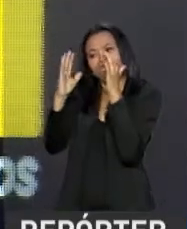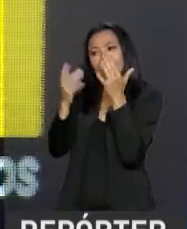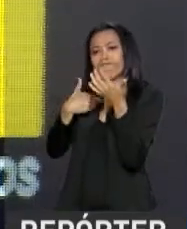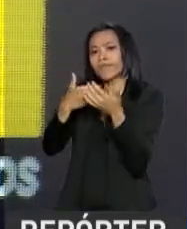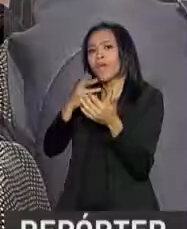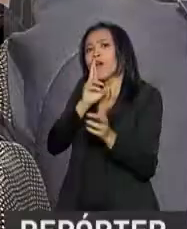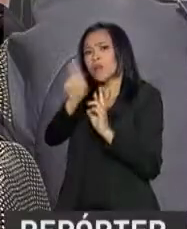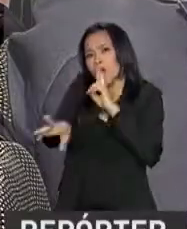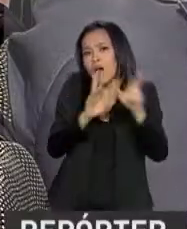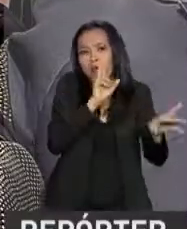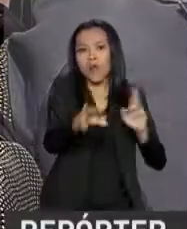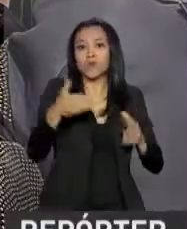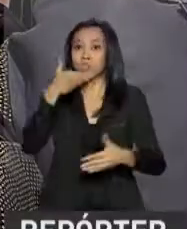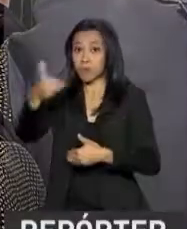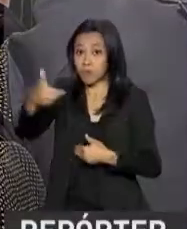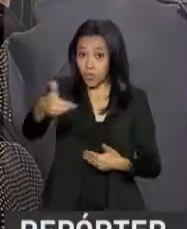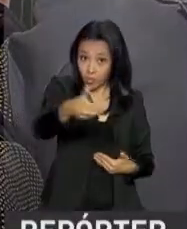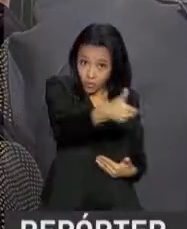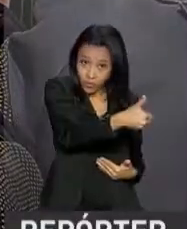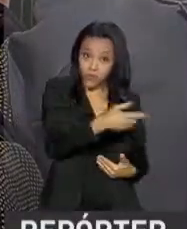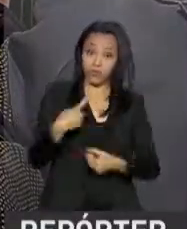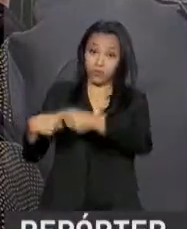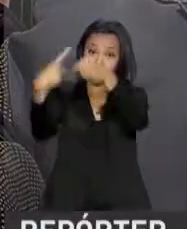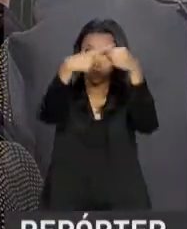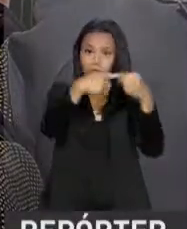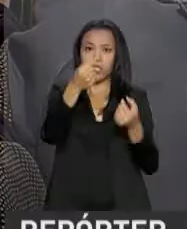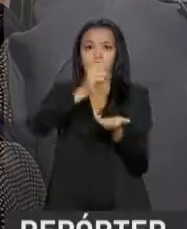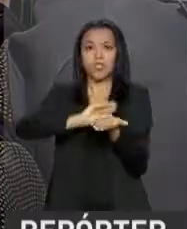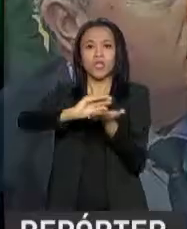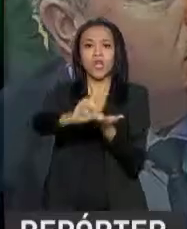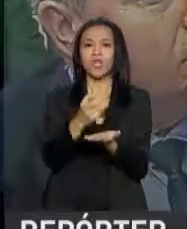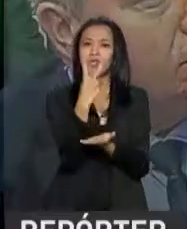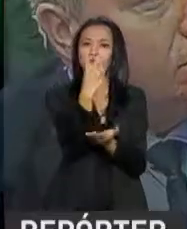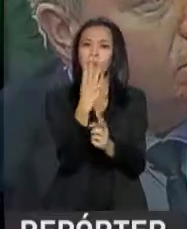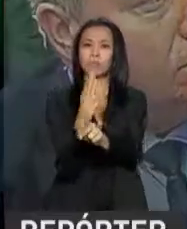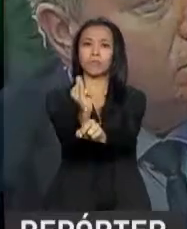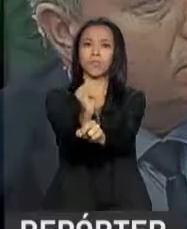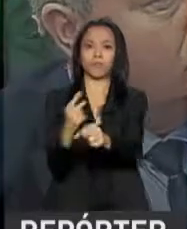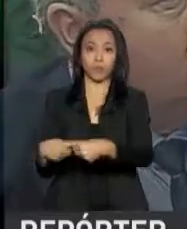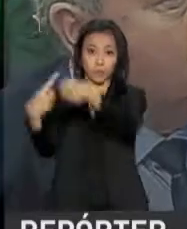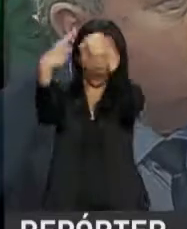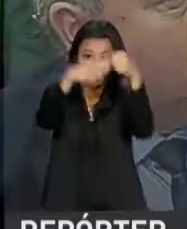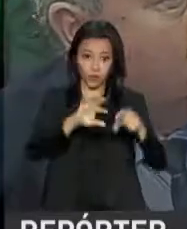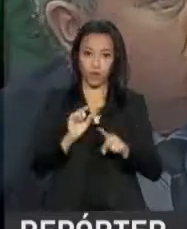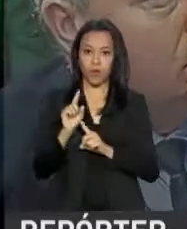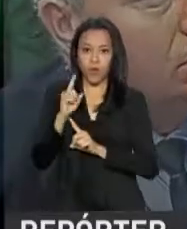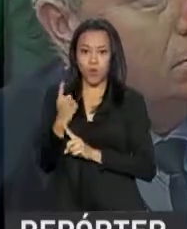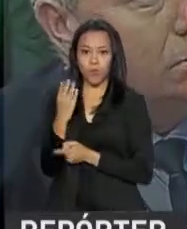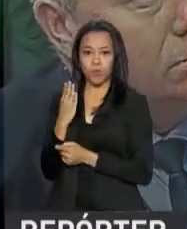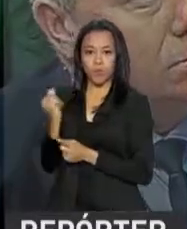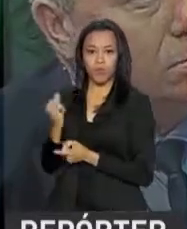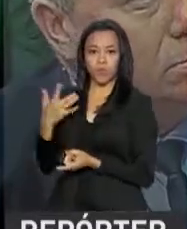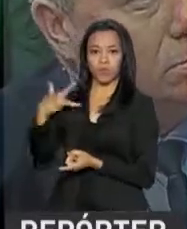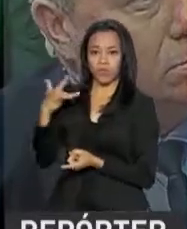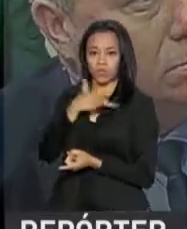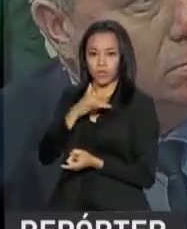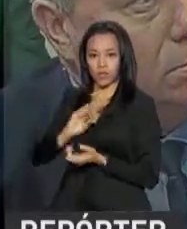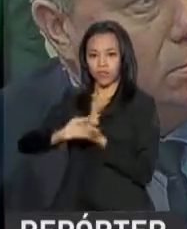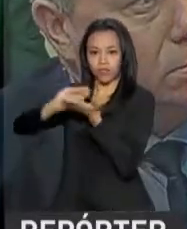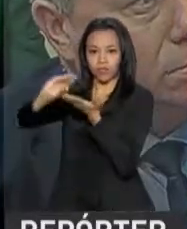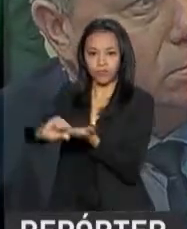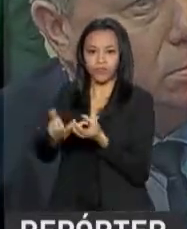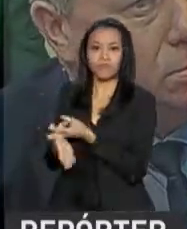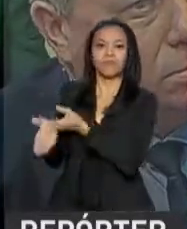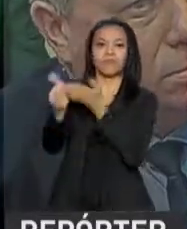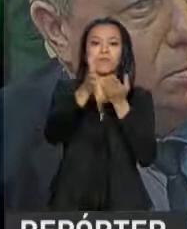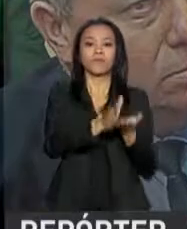com a liberação de 2 bilhões de reais para os municípios sendo 1 bilhão para a saúde 400 milhões